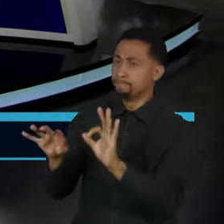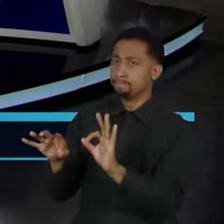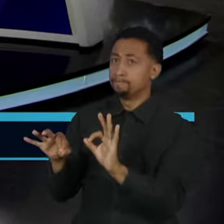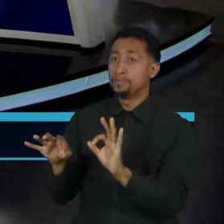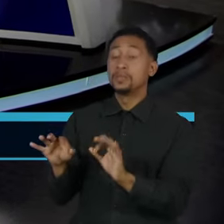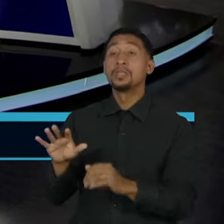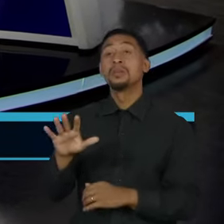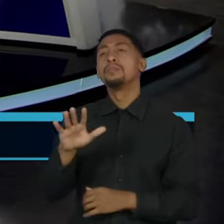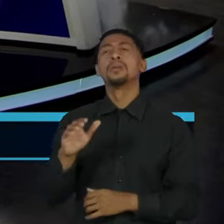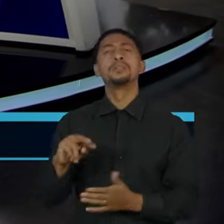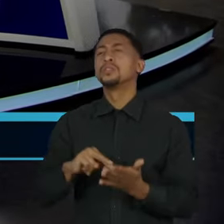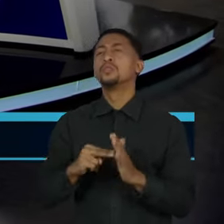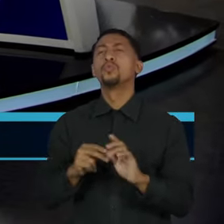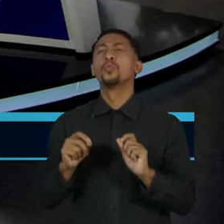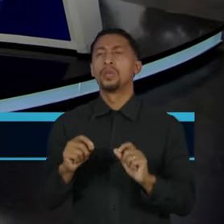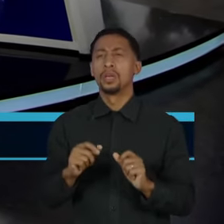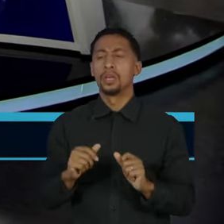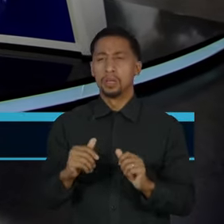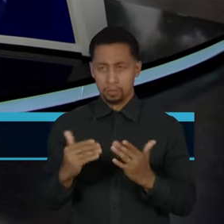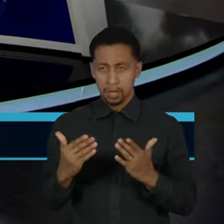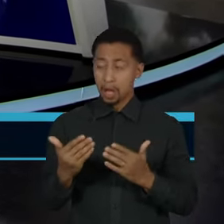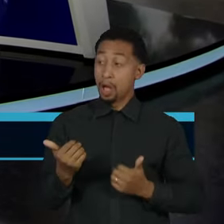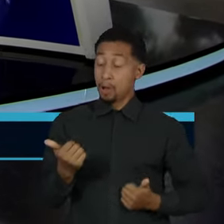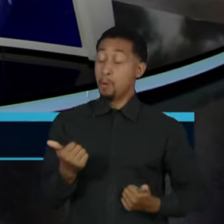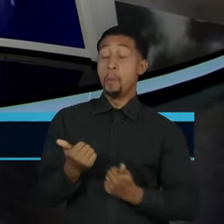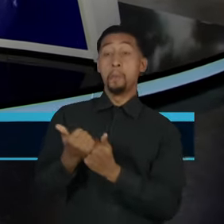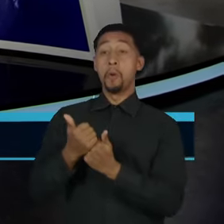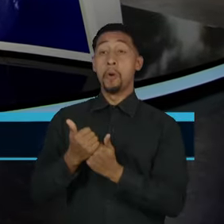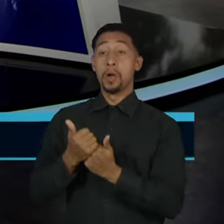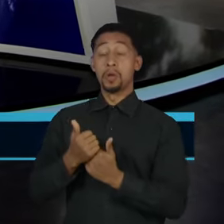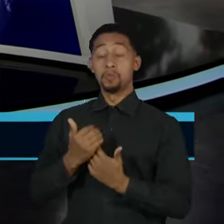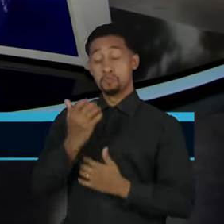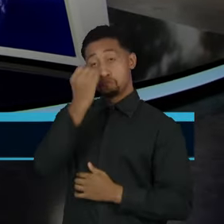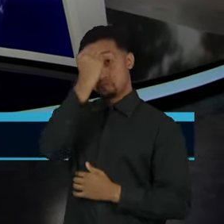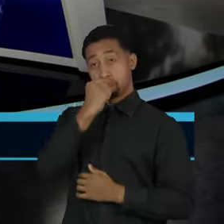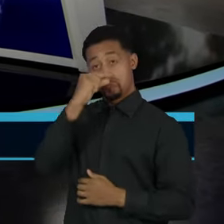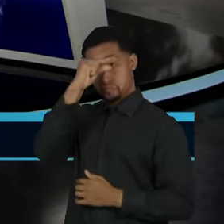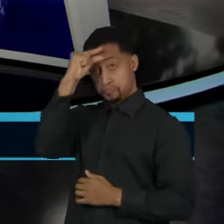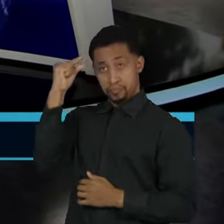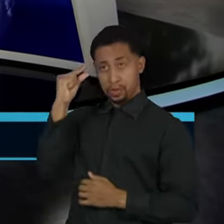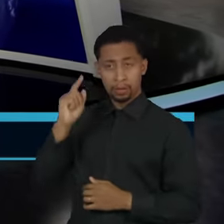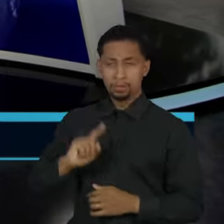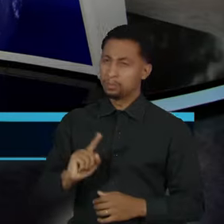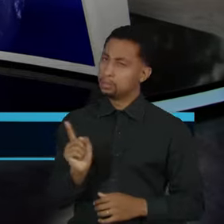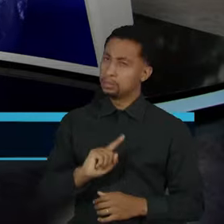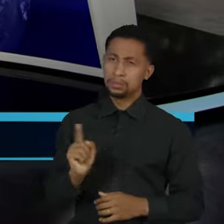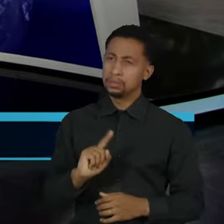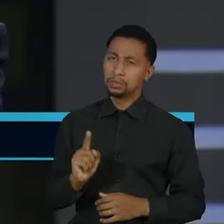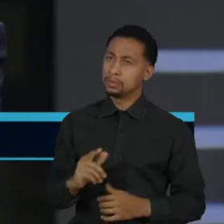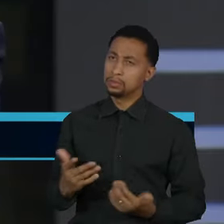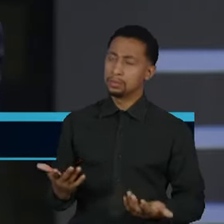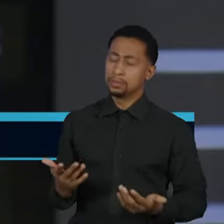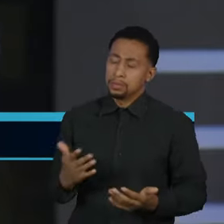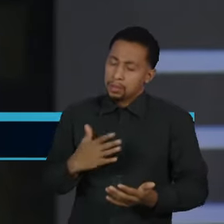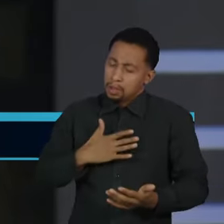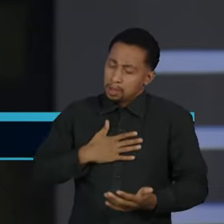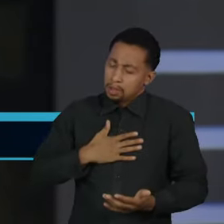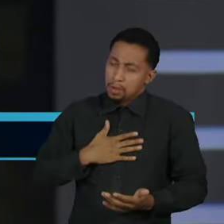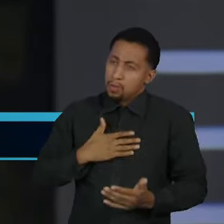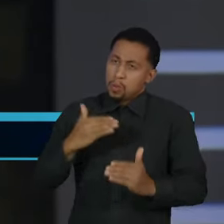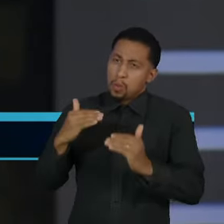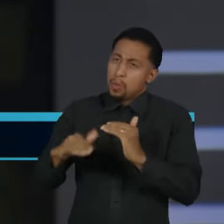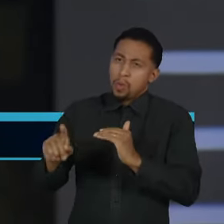dizer que você seja a favor do Hamas, você não está fazendo uma dicotomia aí, certo? Ou pelo menos eu, não considero que o Hamas seja